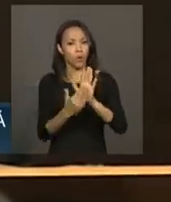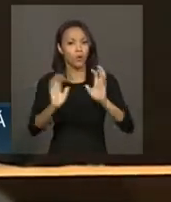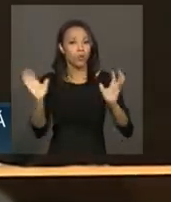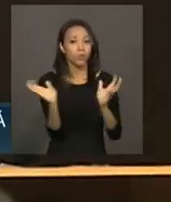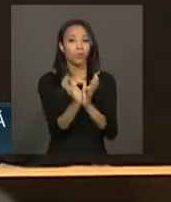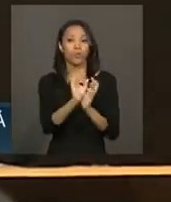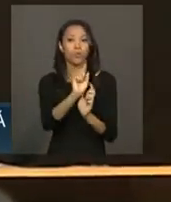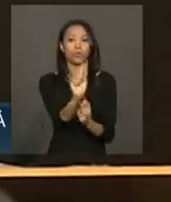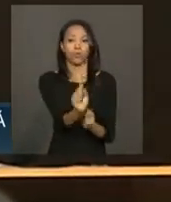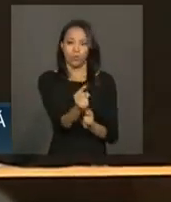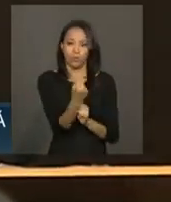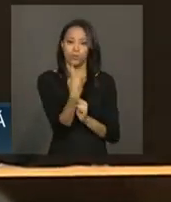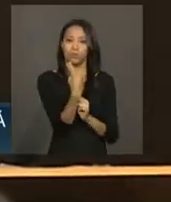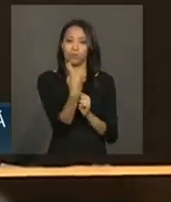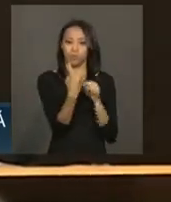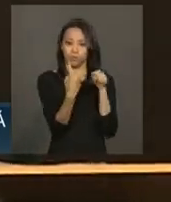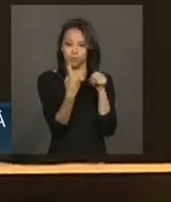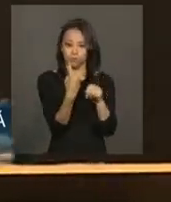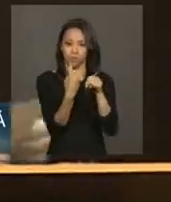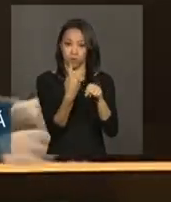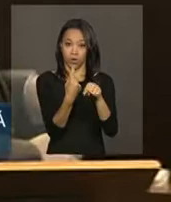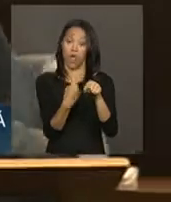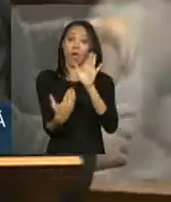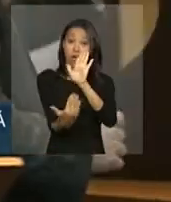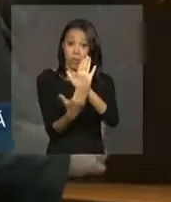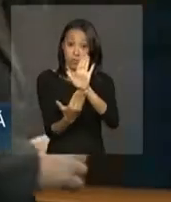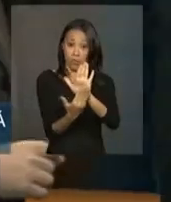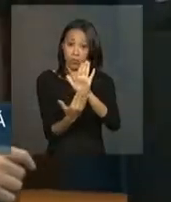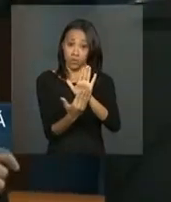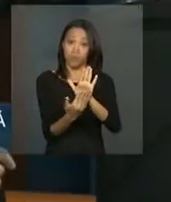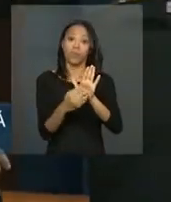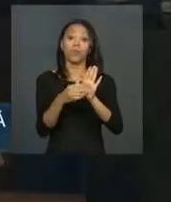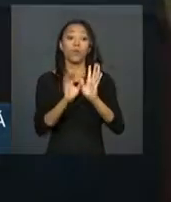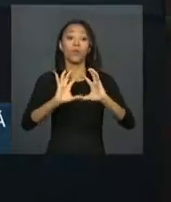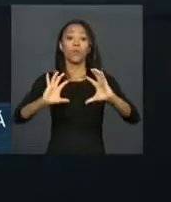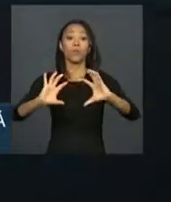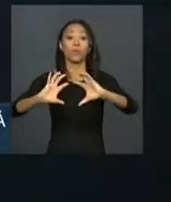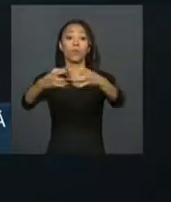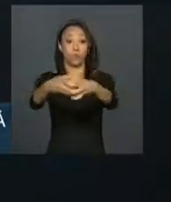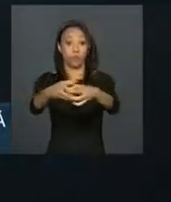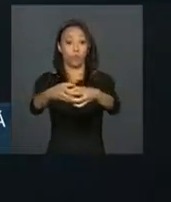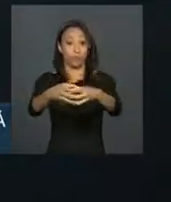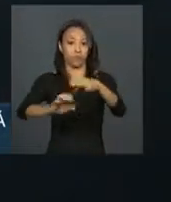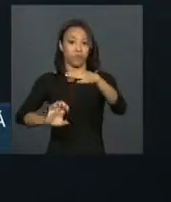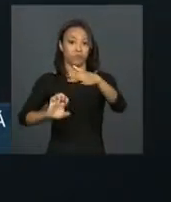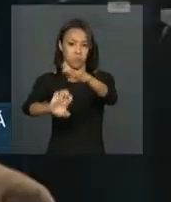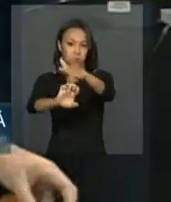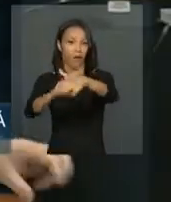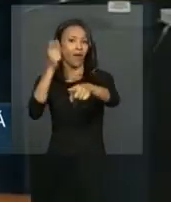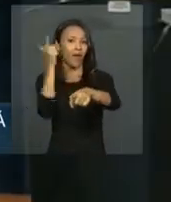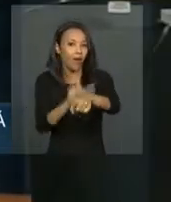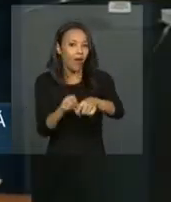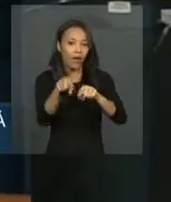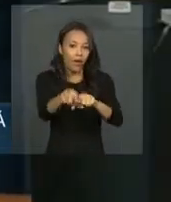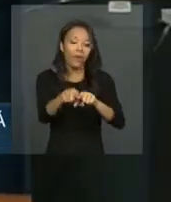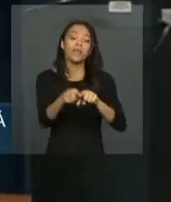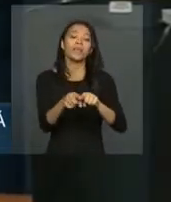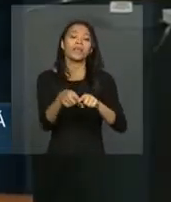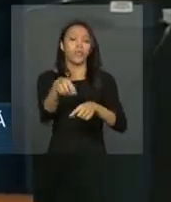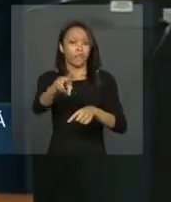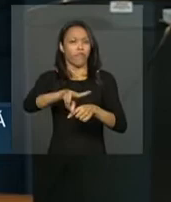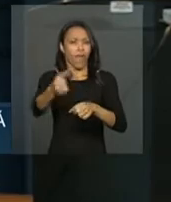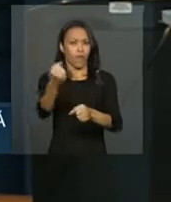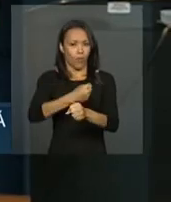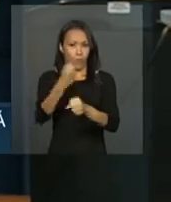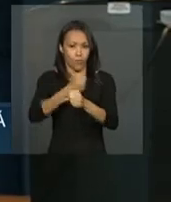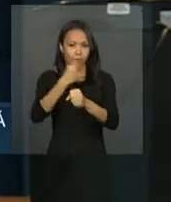único ou seja a proposta para que o grupo vencedor faça além da construção